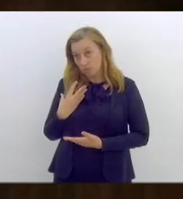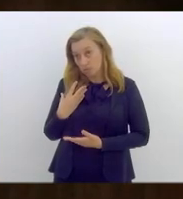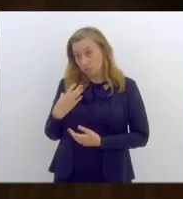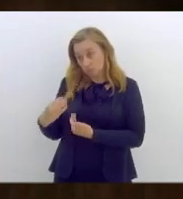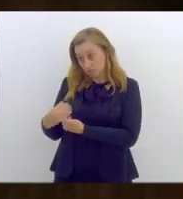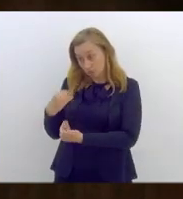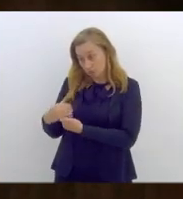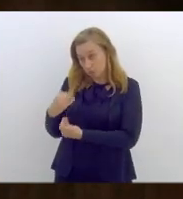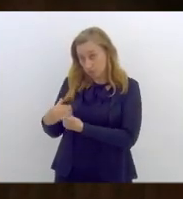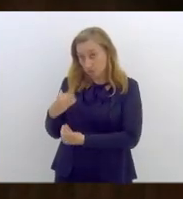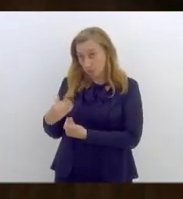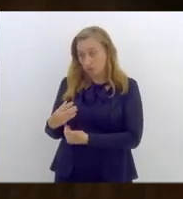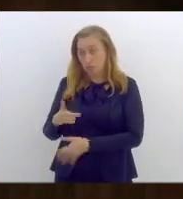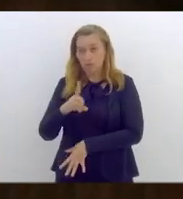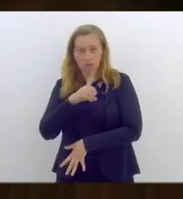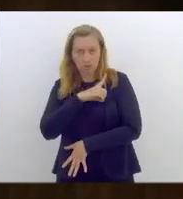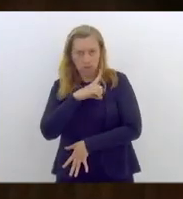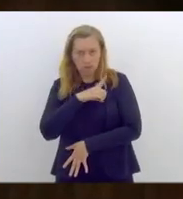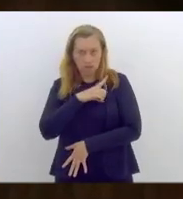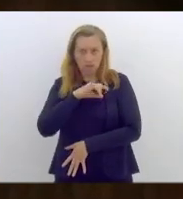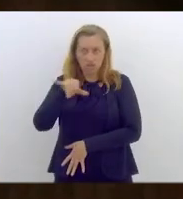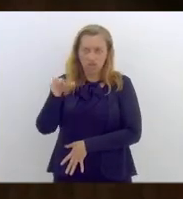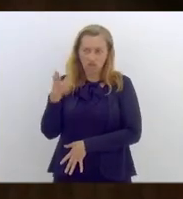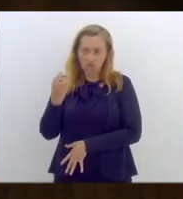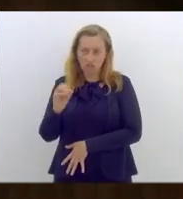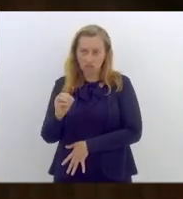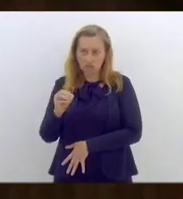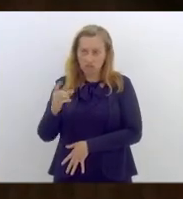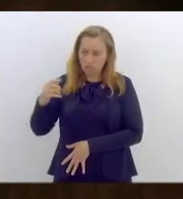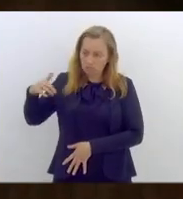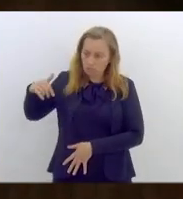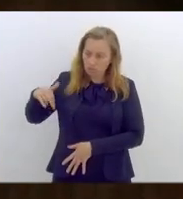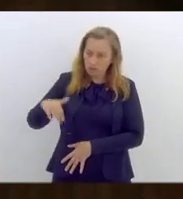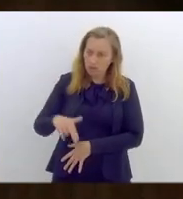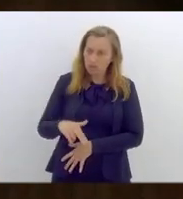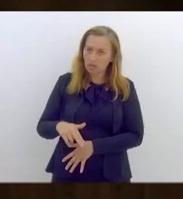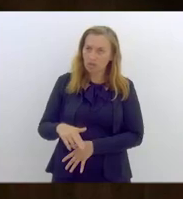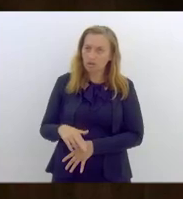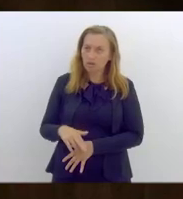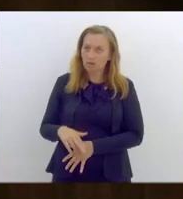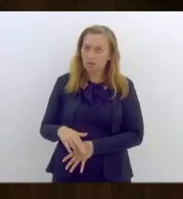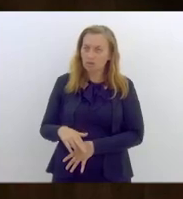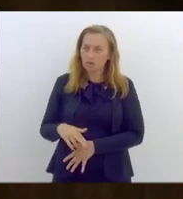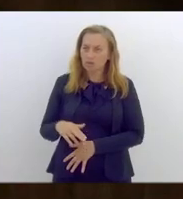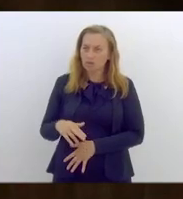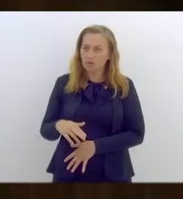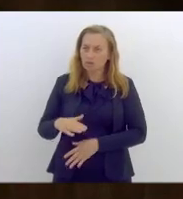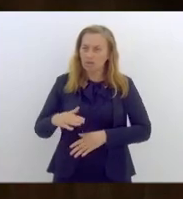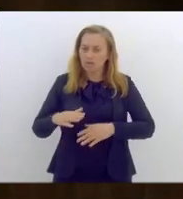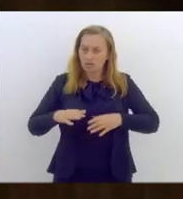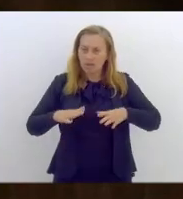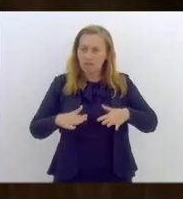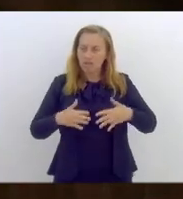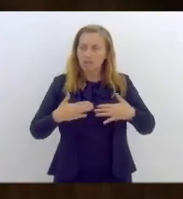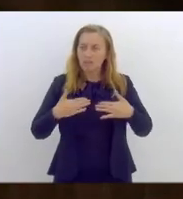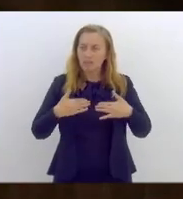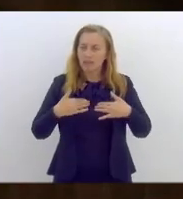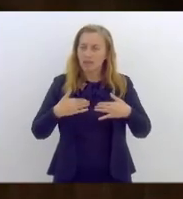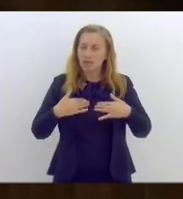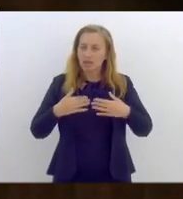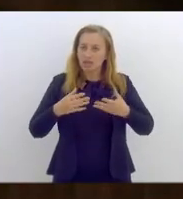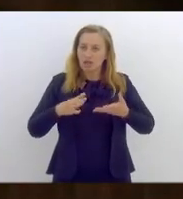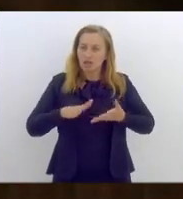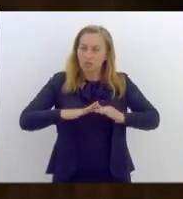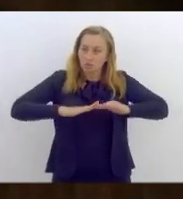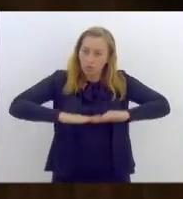me Oriente o delegado Jairinho desceu do elevador e fez um boca a boca no menino era um vídeo